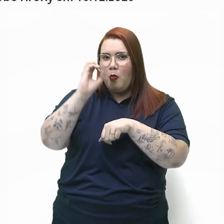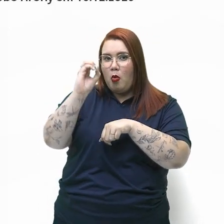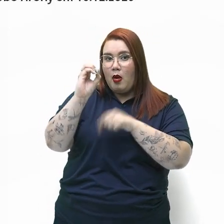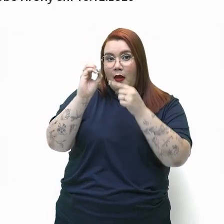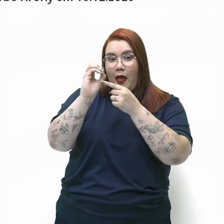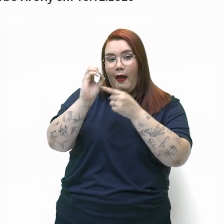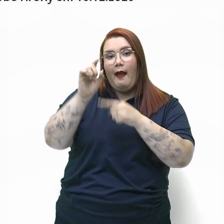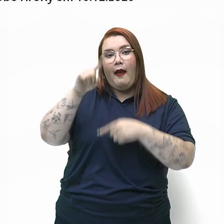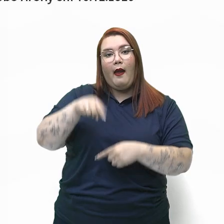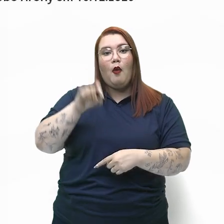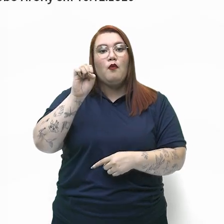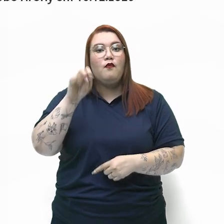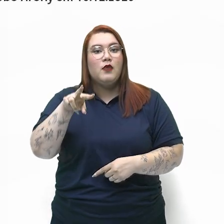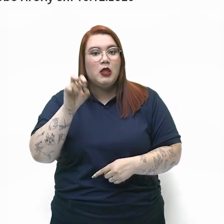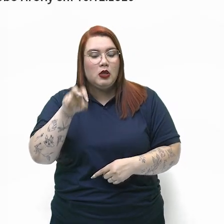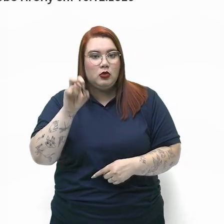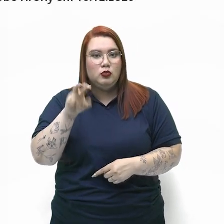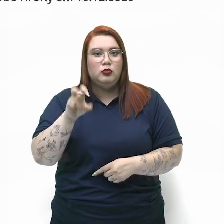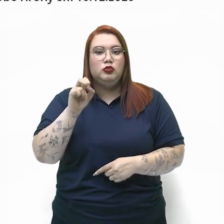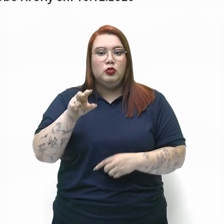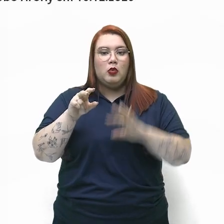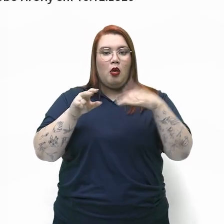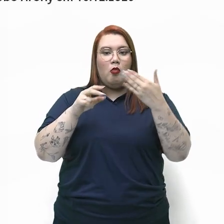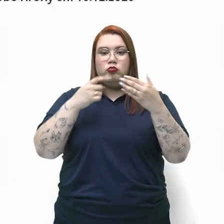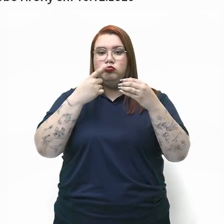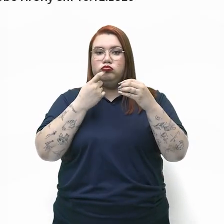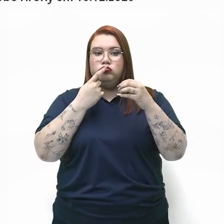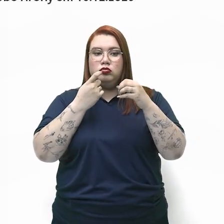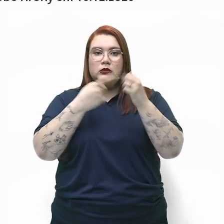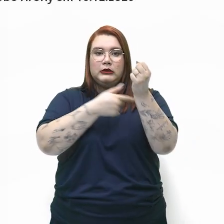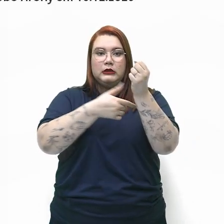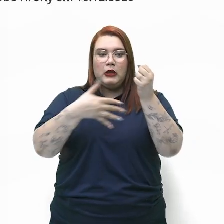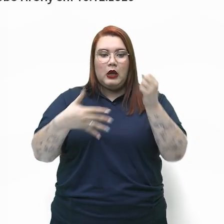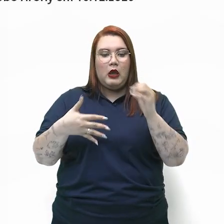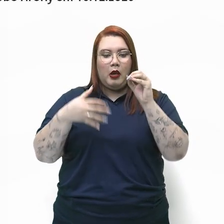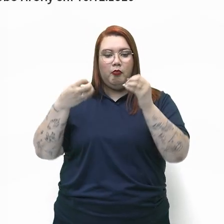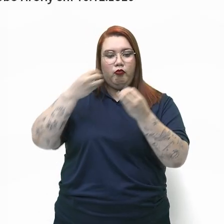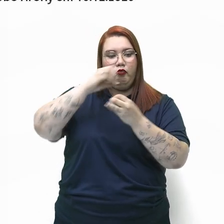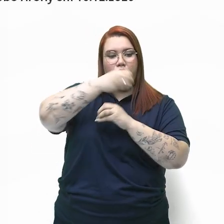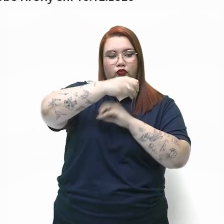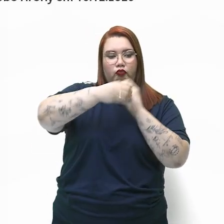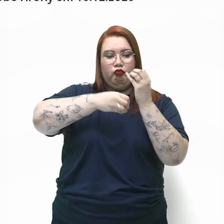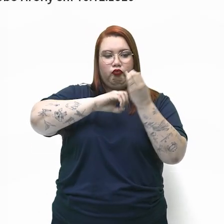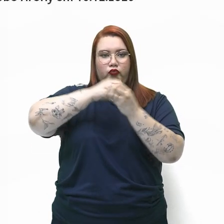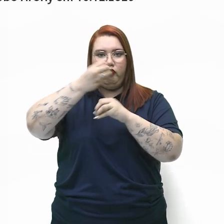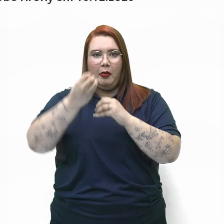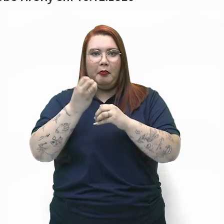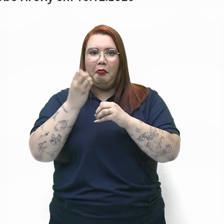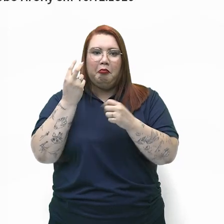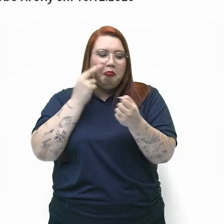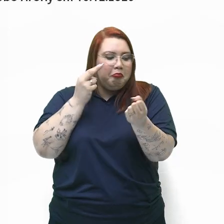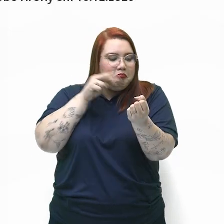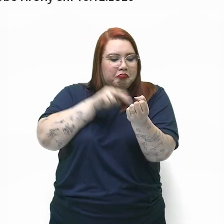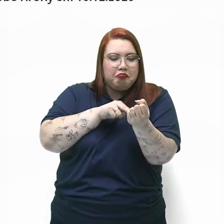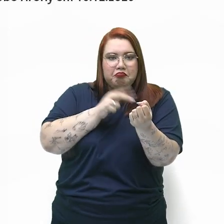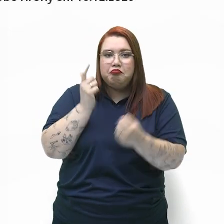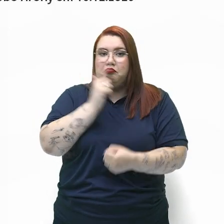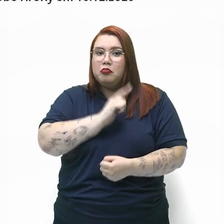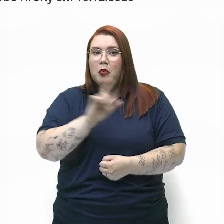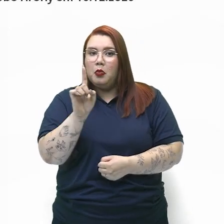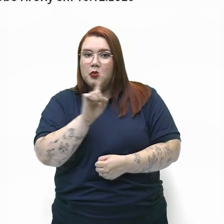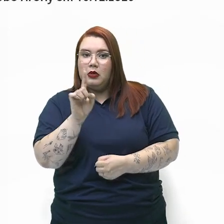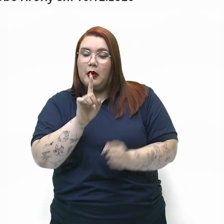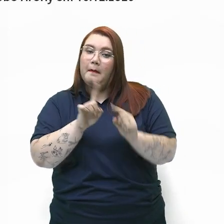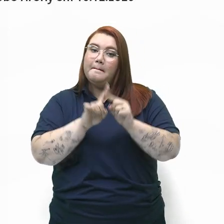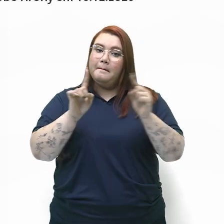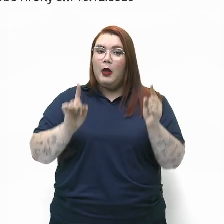essa contaminação, por exemplo, ela está ali na corrente sanguínea, A gente não consegue observar, mas pode